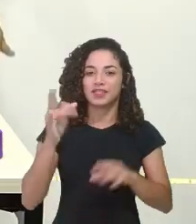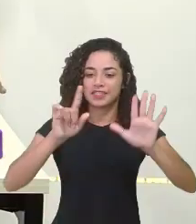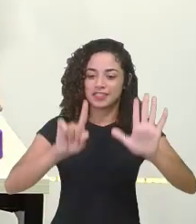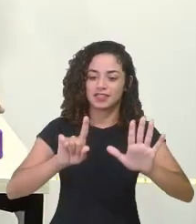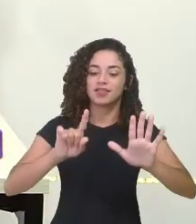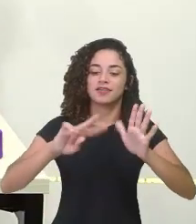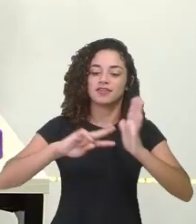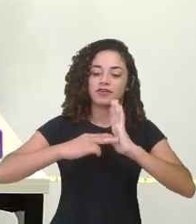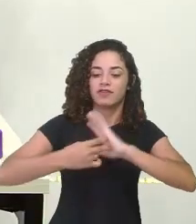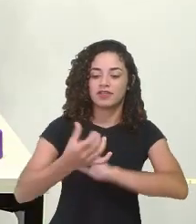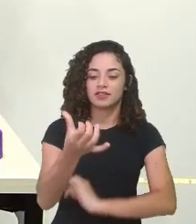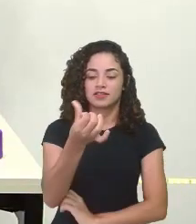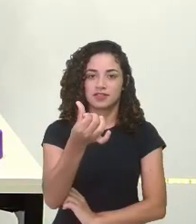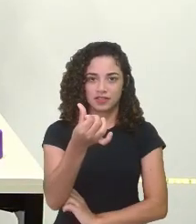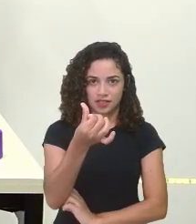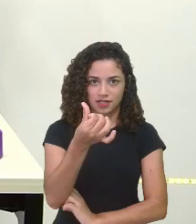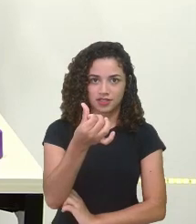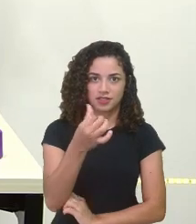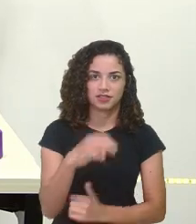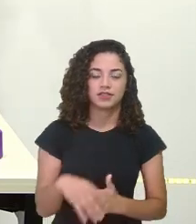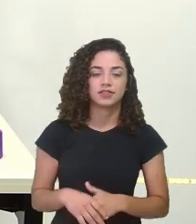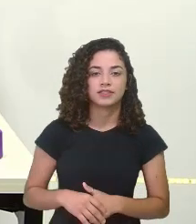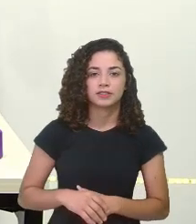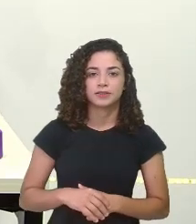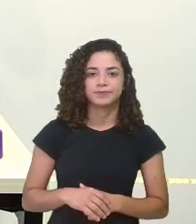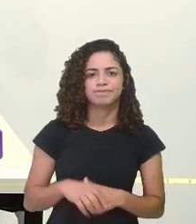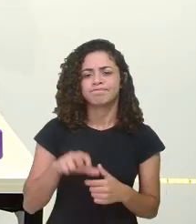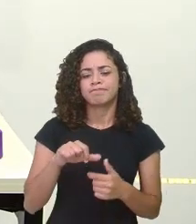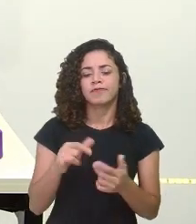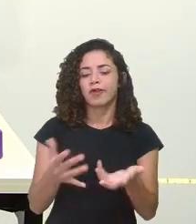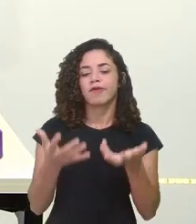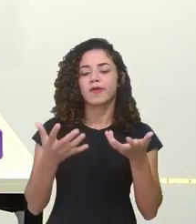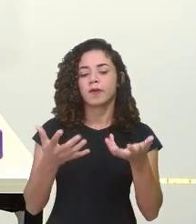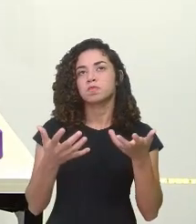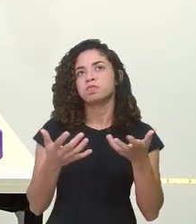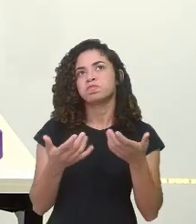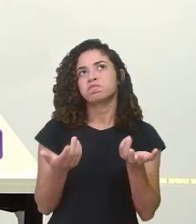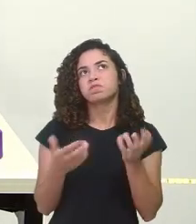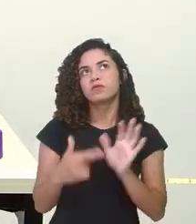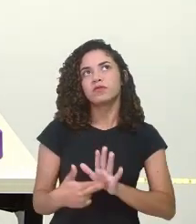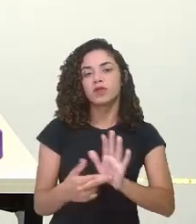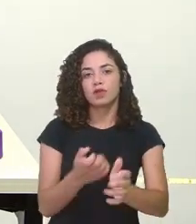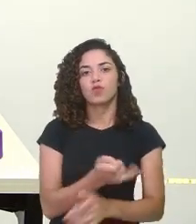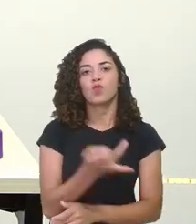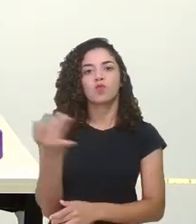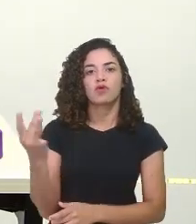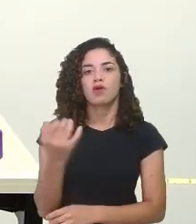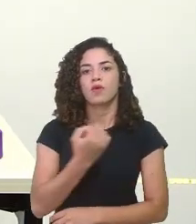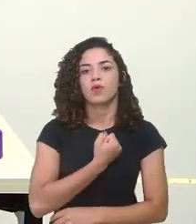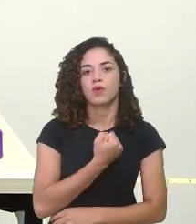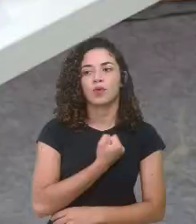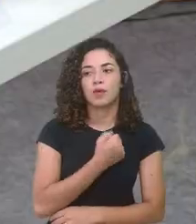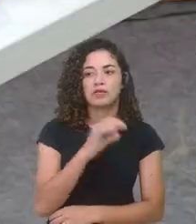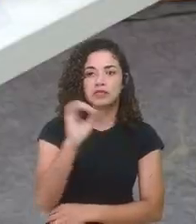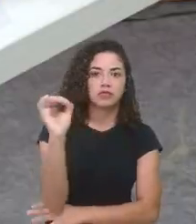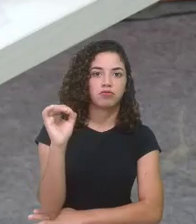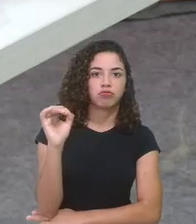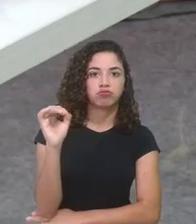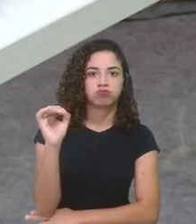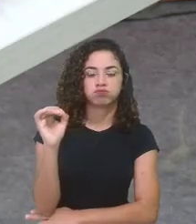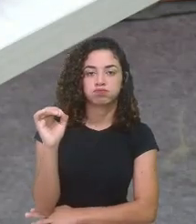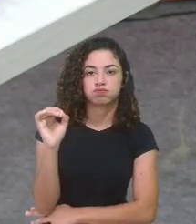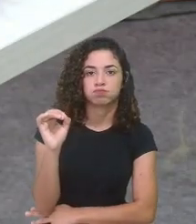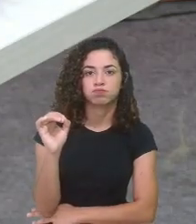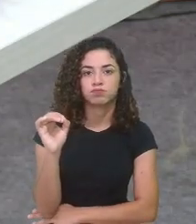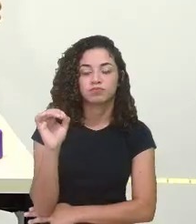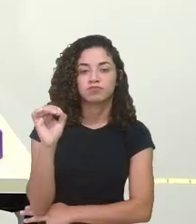O número 6 representa com a quantidade 6. E se eu quisesse representar a quantidade, o número 0?